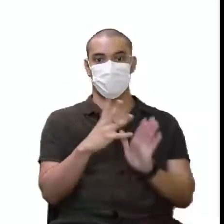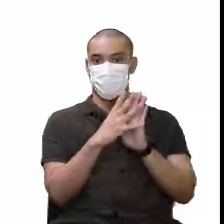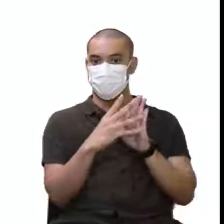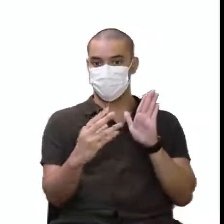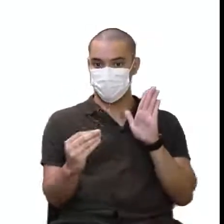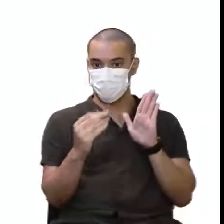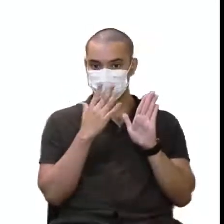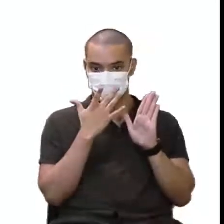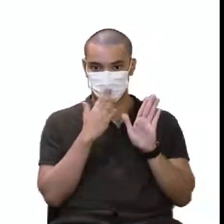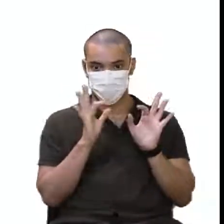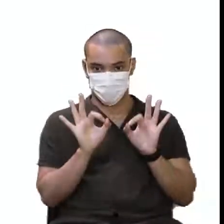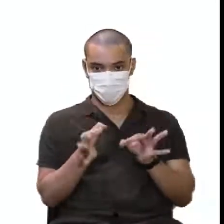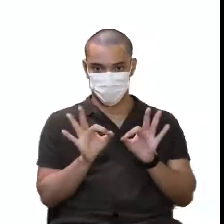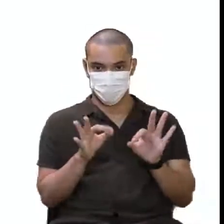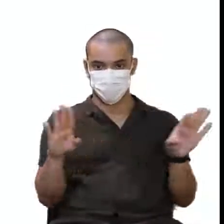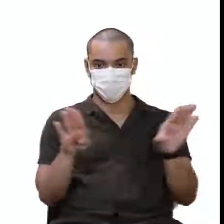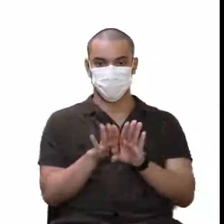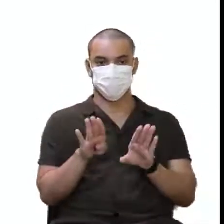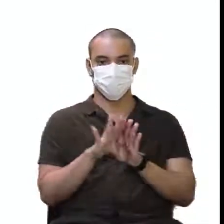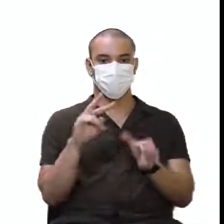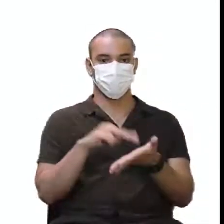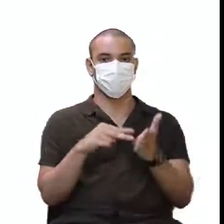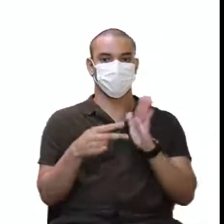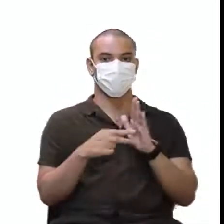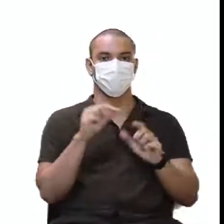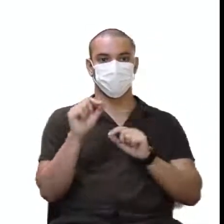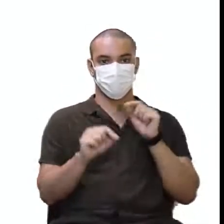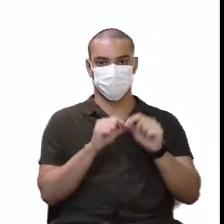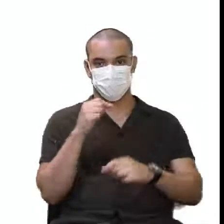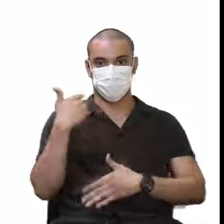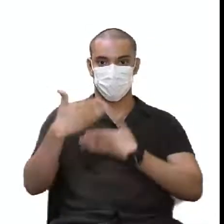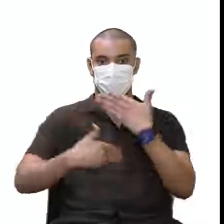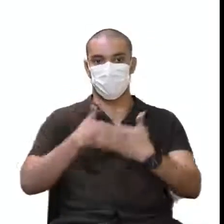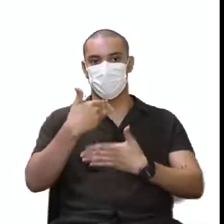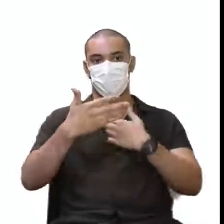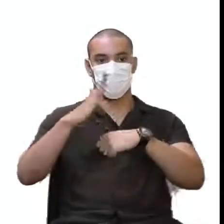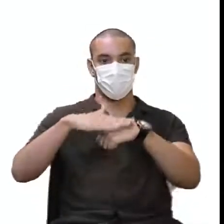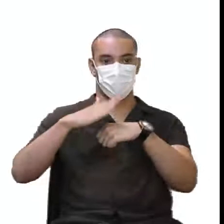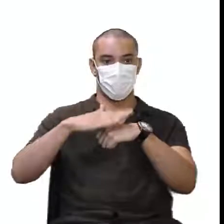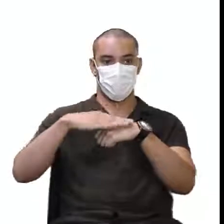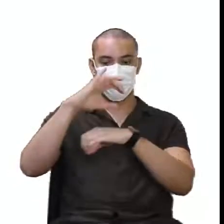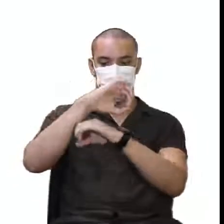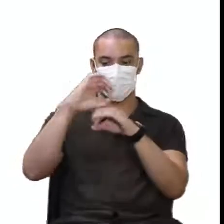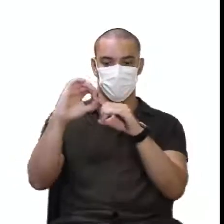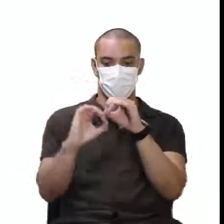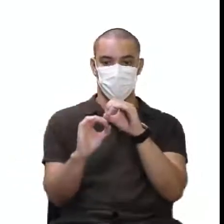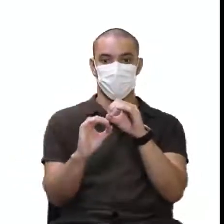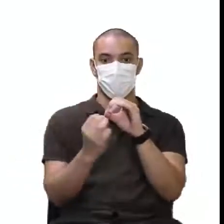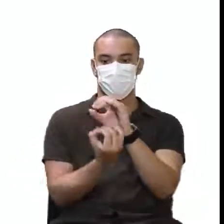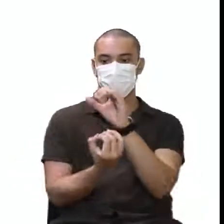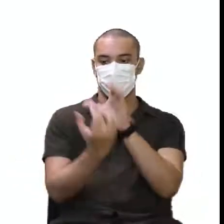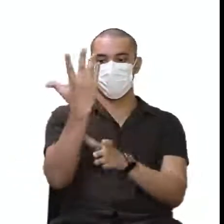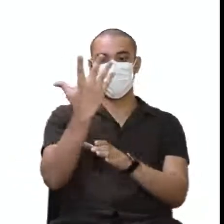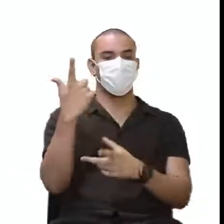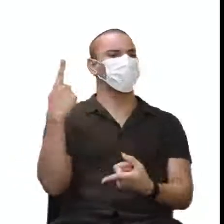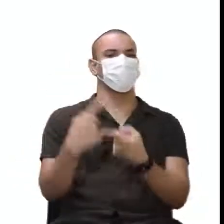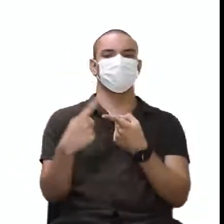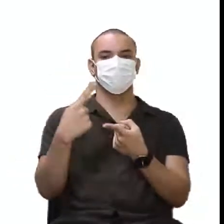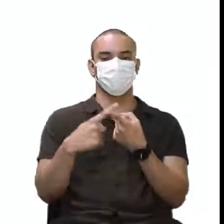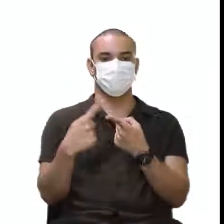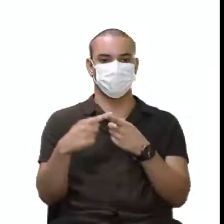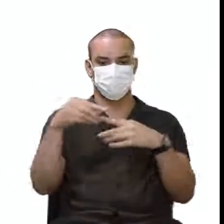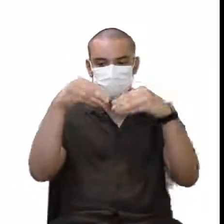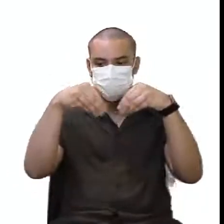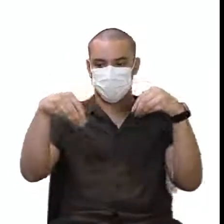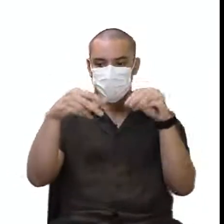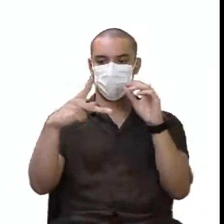de coloração, tá? Isso o quê? No processo de autofecundação. Por quê? Porque esses grãos